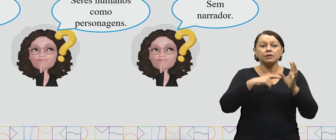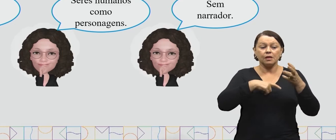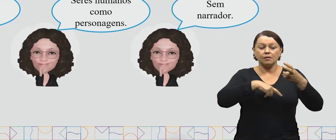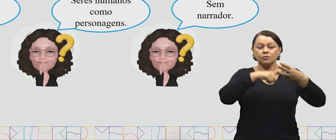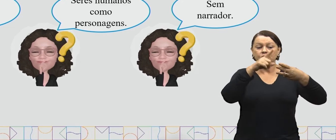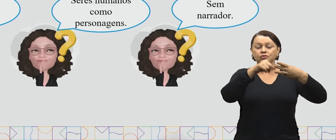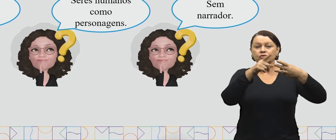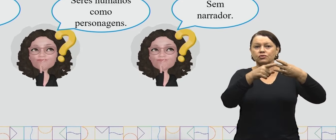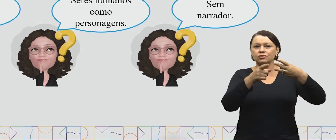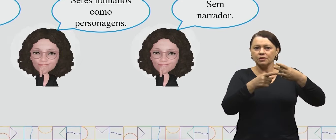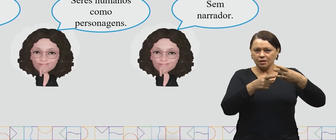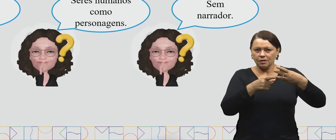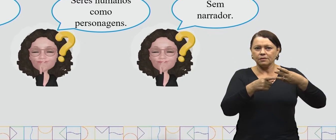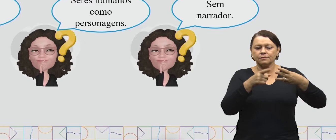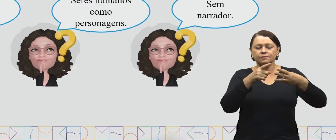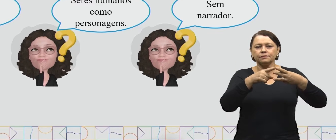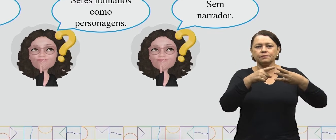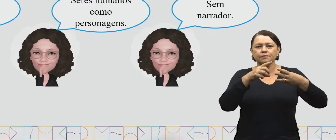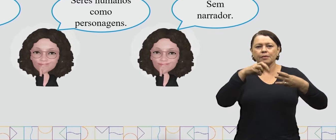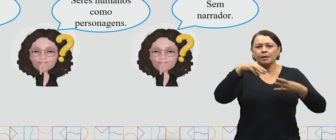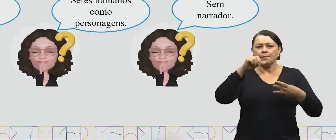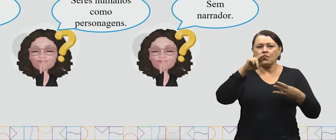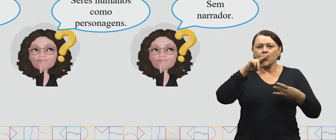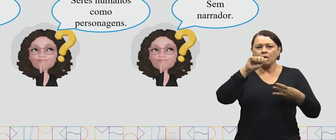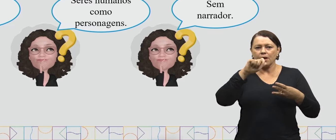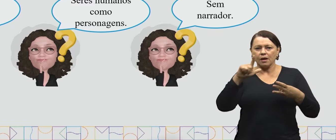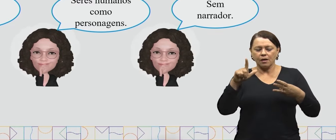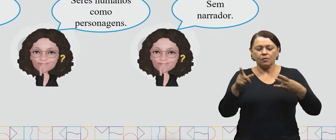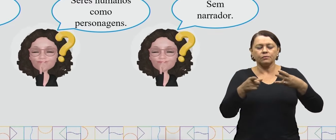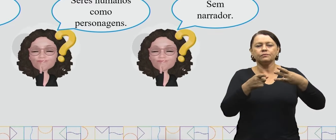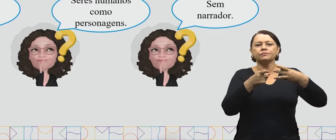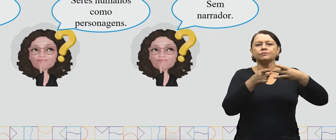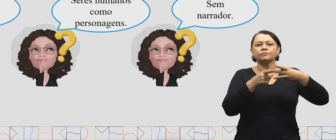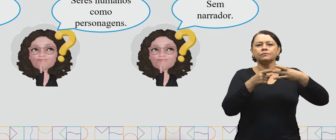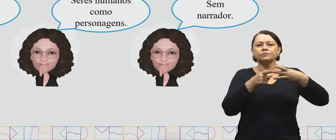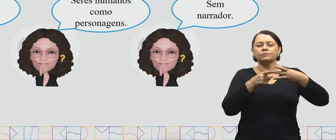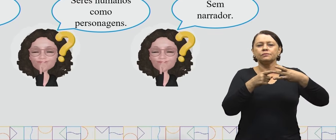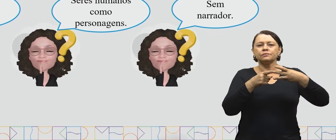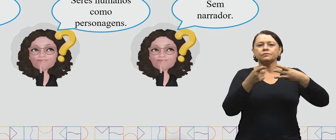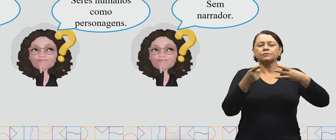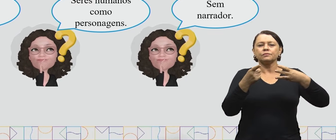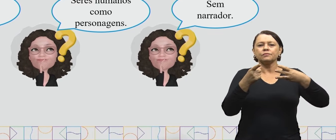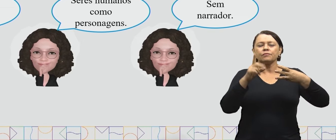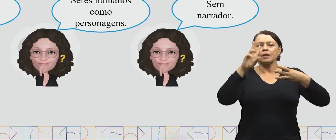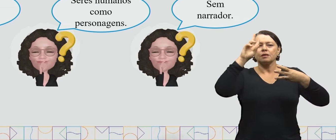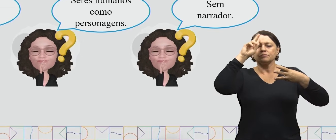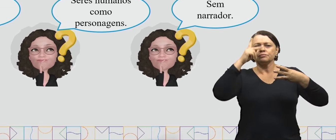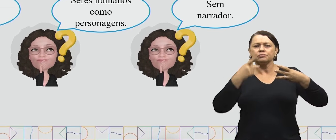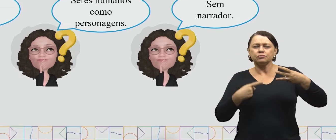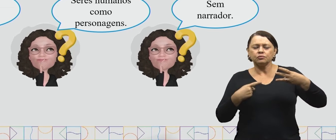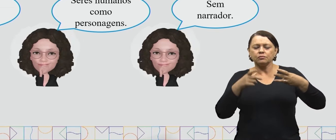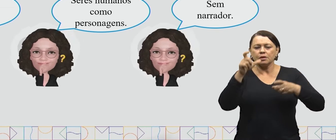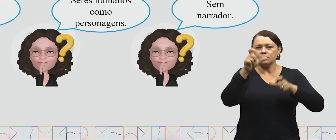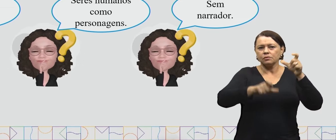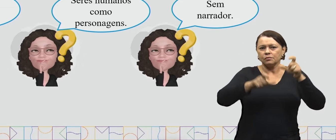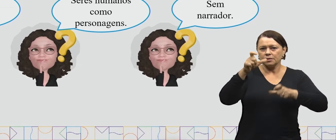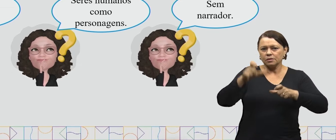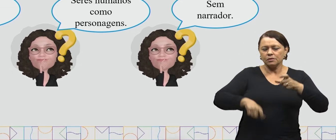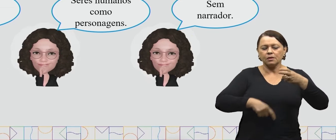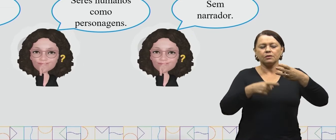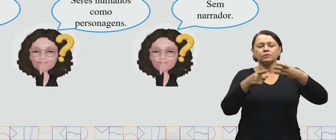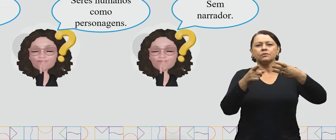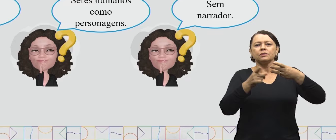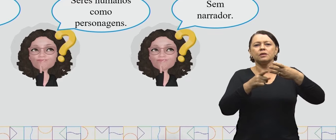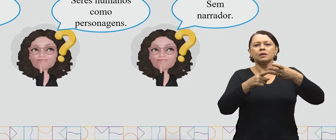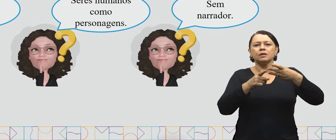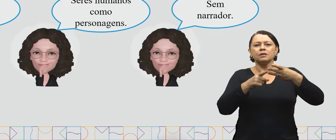3 opções. A primeira opção é moral da história. A segunda, seres humanos como personagens. E a